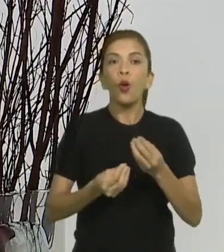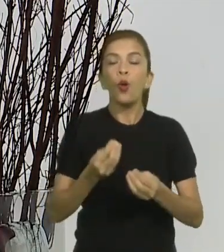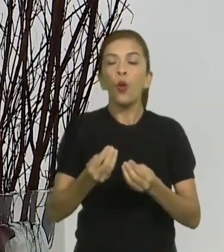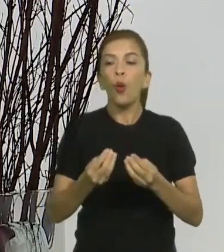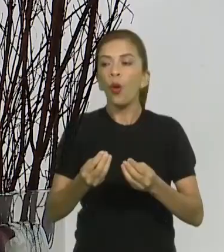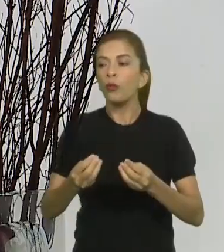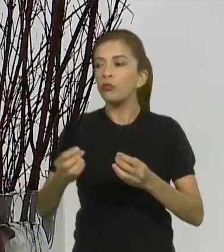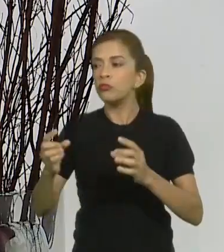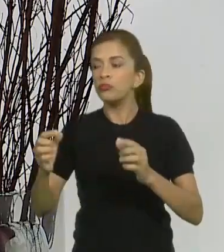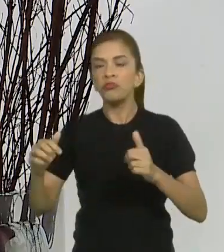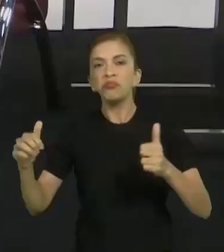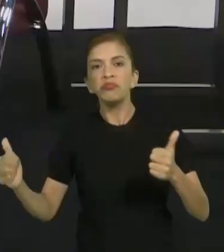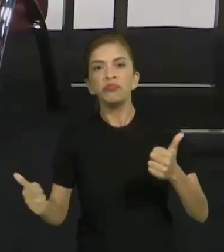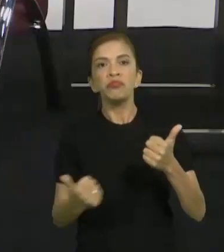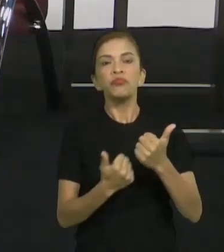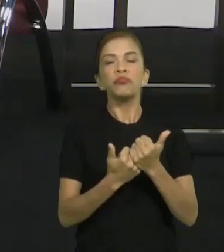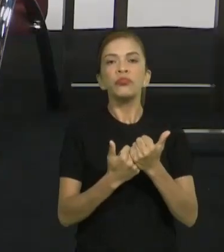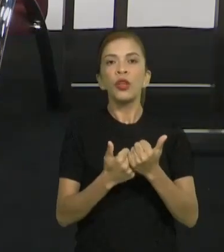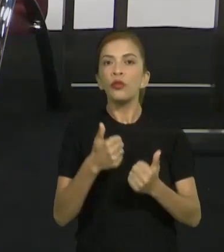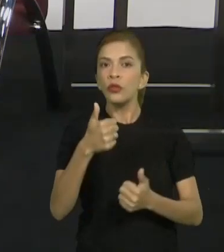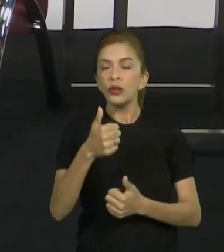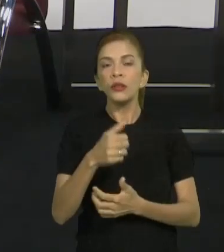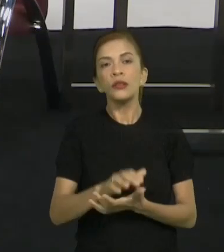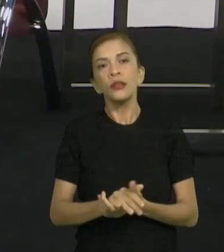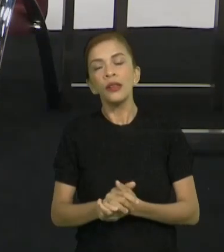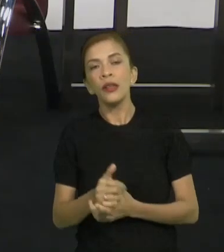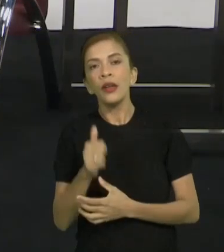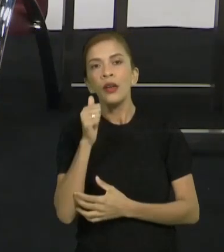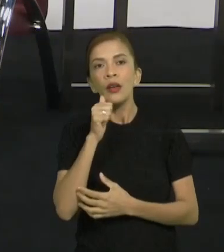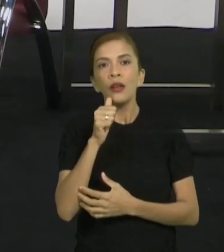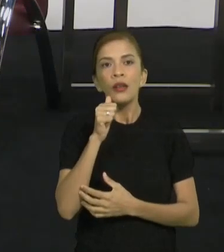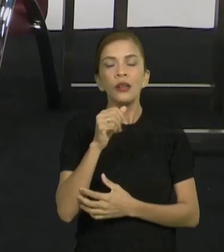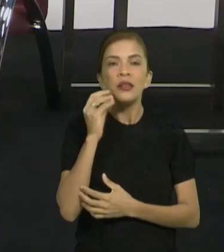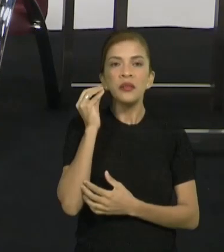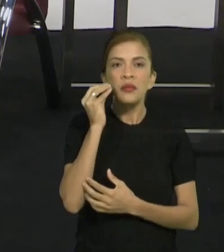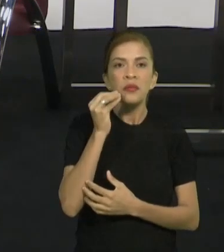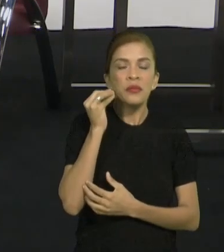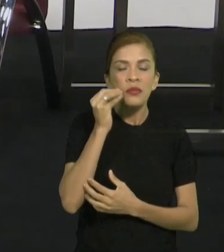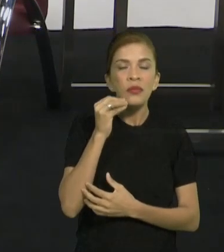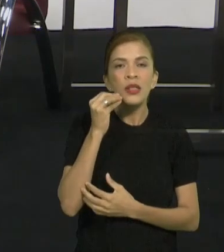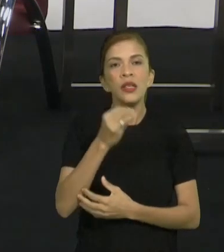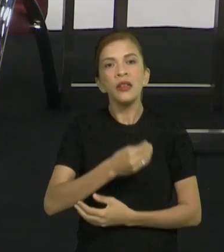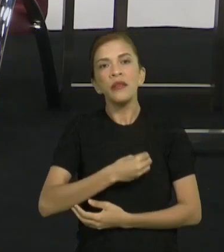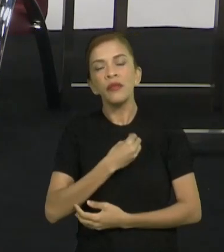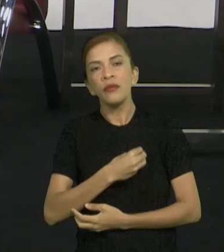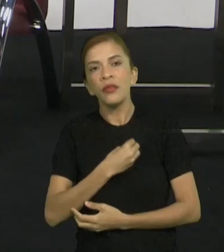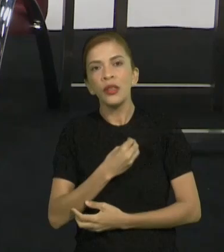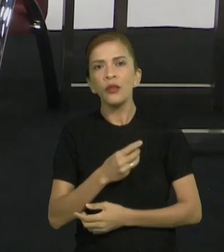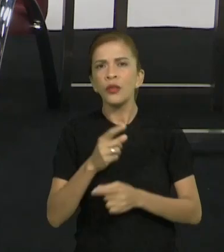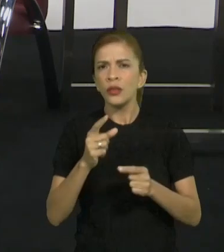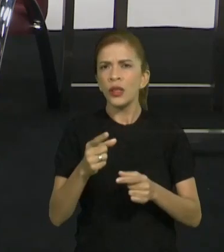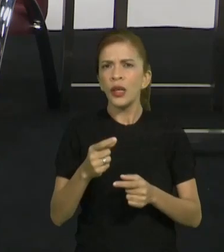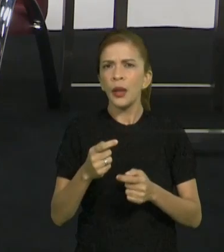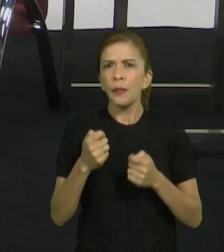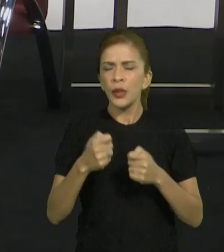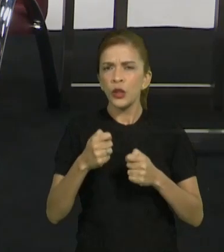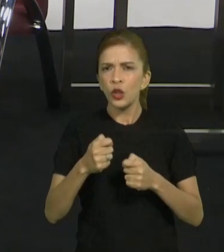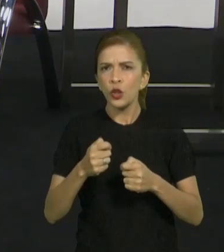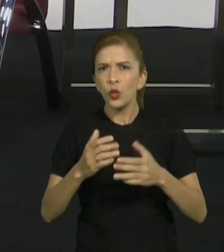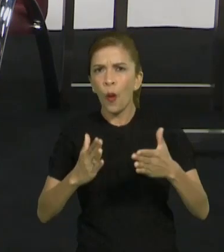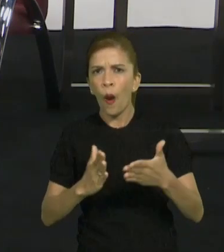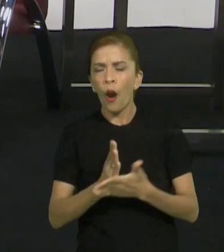né? Né, sendo ela uma menina jovem, apesar dessa experiência, dessa vivência, né? Você precisou enfrentar isso, essa questão